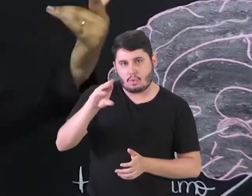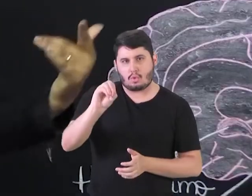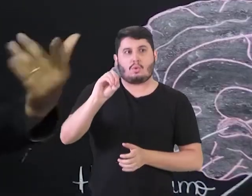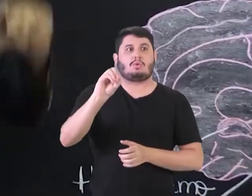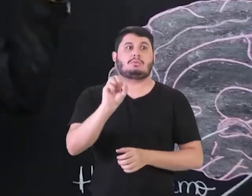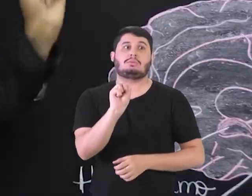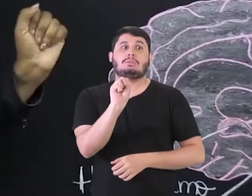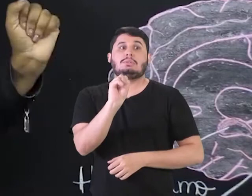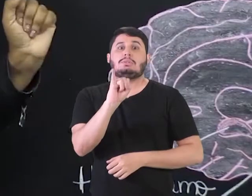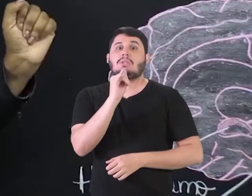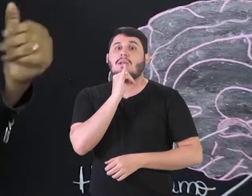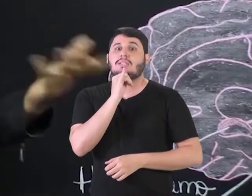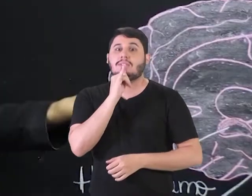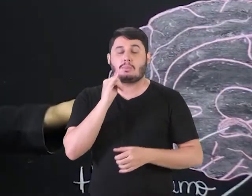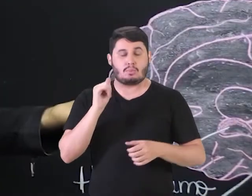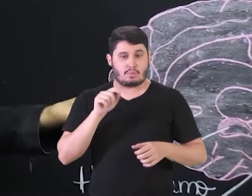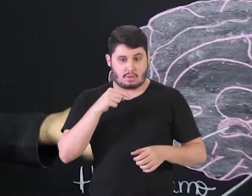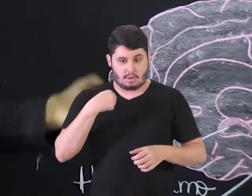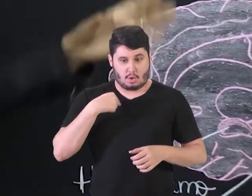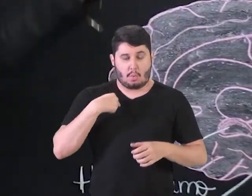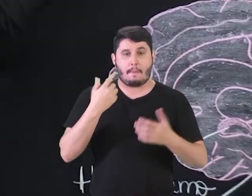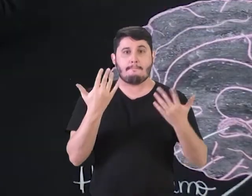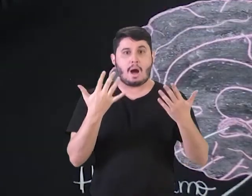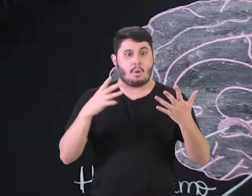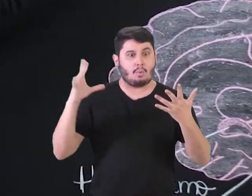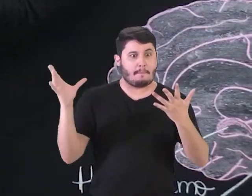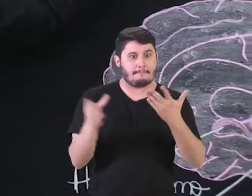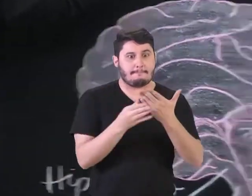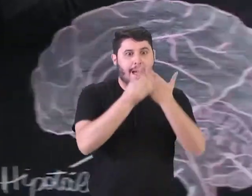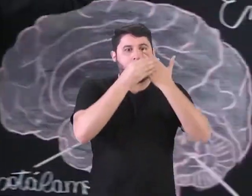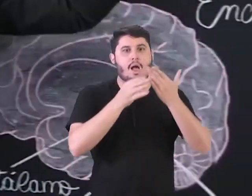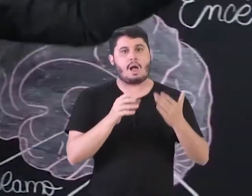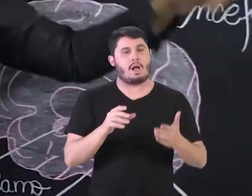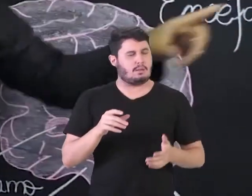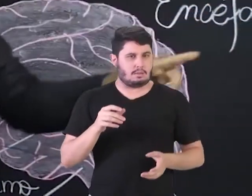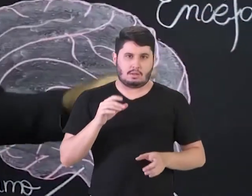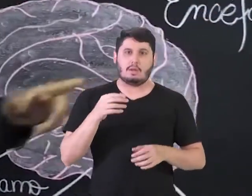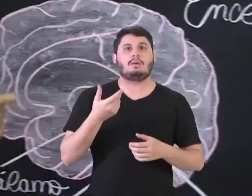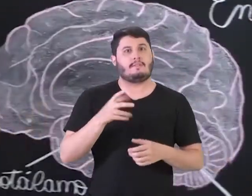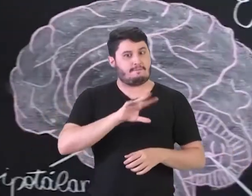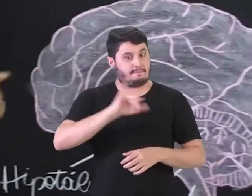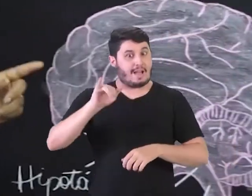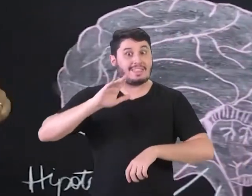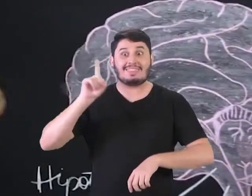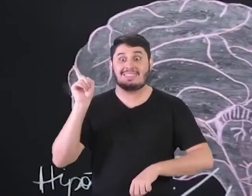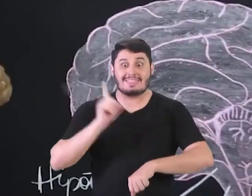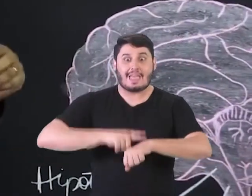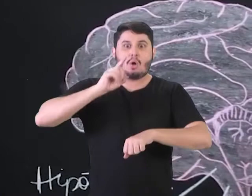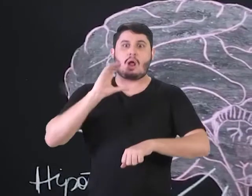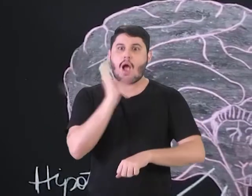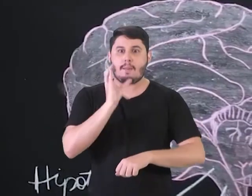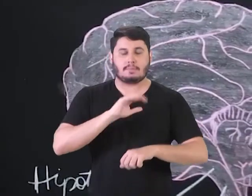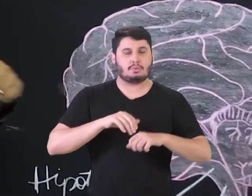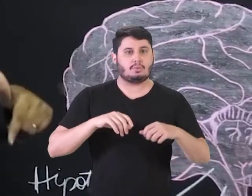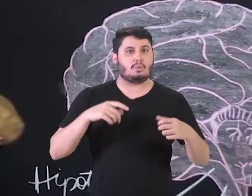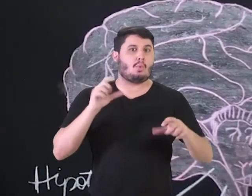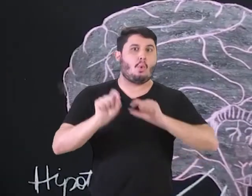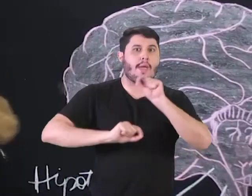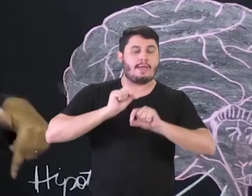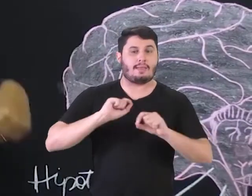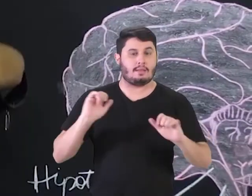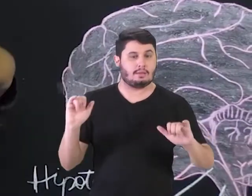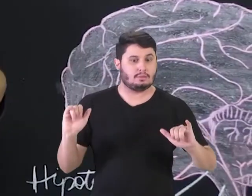rápido que você reage e você puxa a mão. Como é que pode? Essa rede de neurônios vai se comunicando, mensagem, dor,